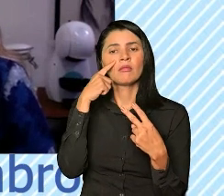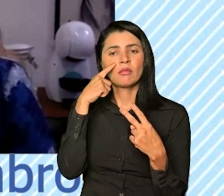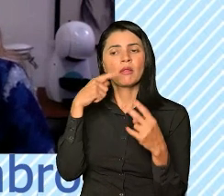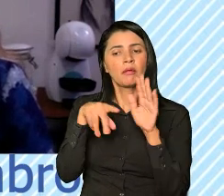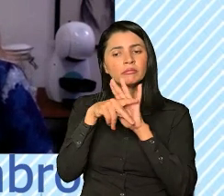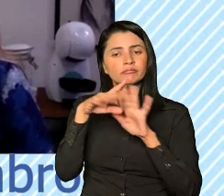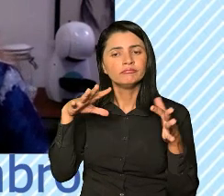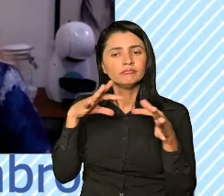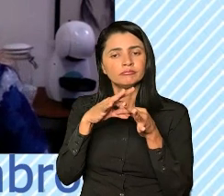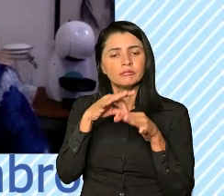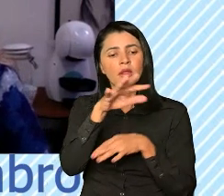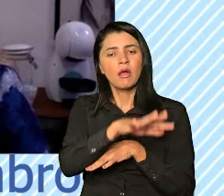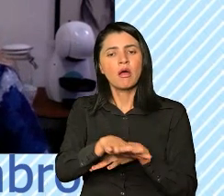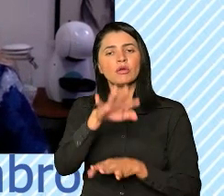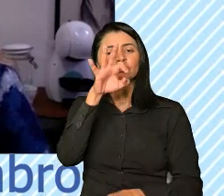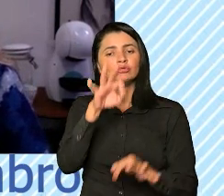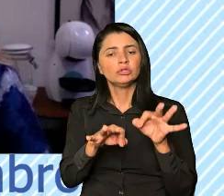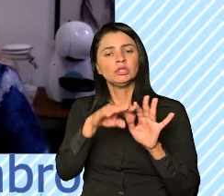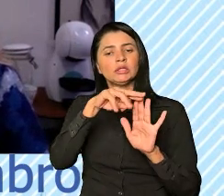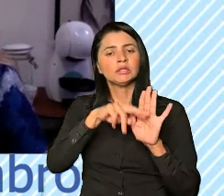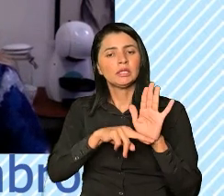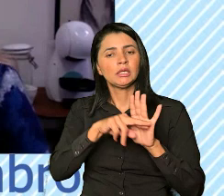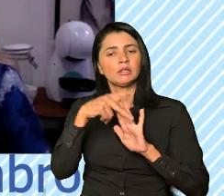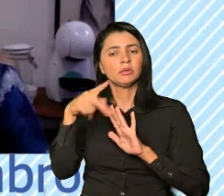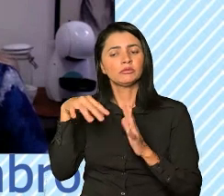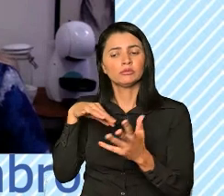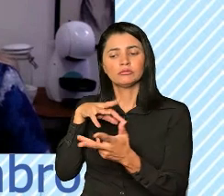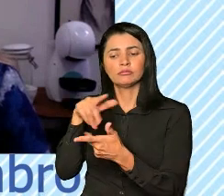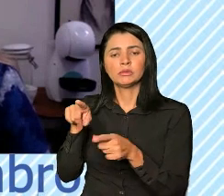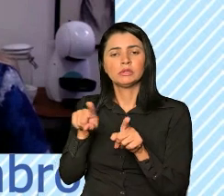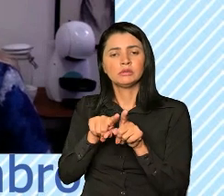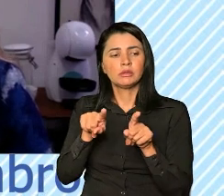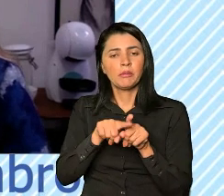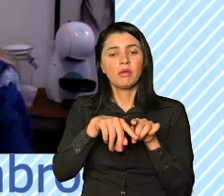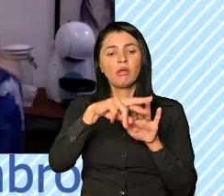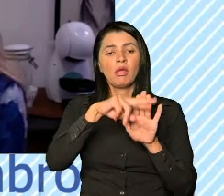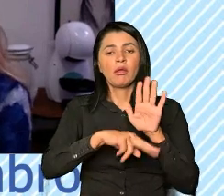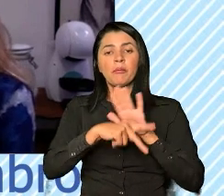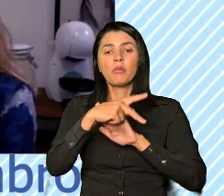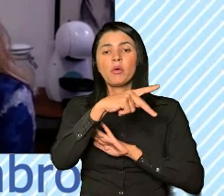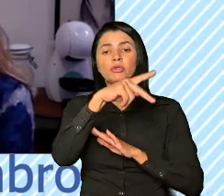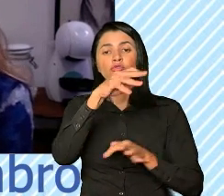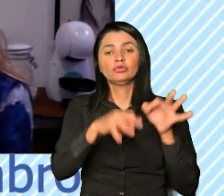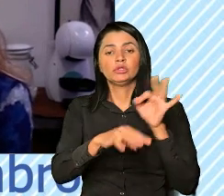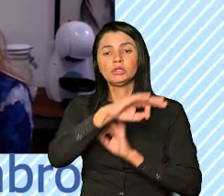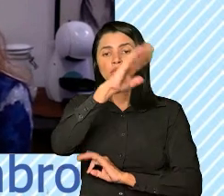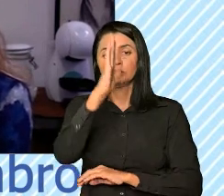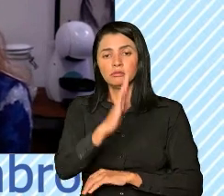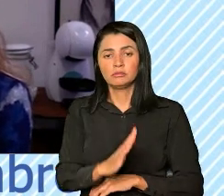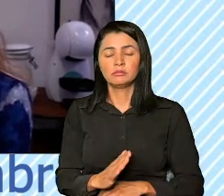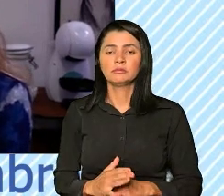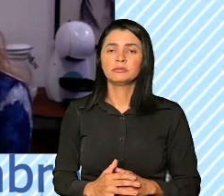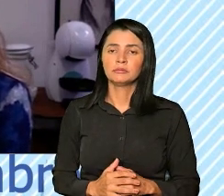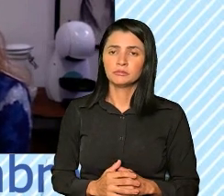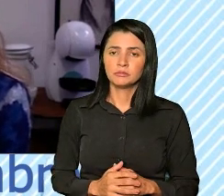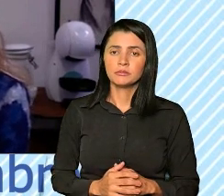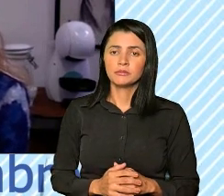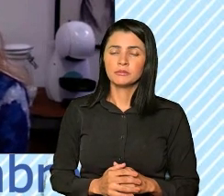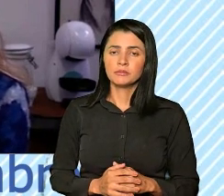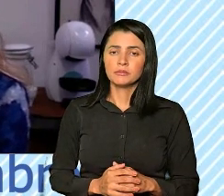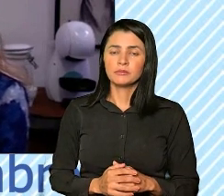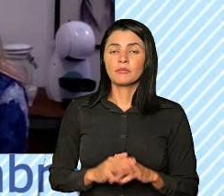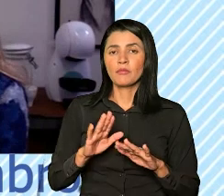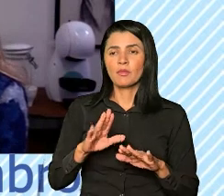pelo ordenamento jurídico internacional, como pelo ordenamento jurídico brasileiro. No viés